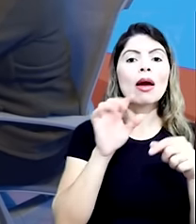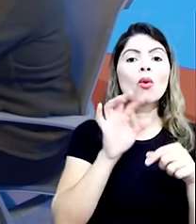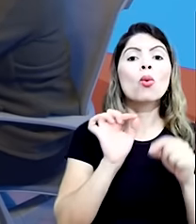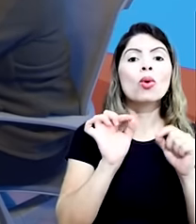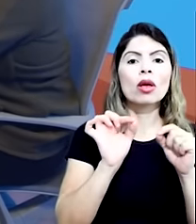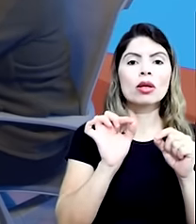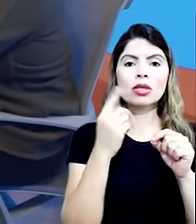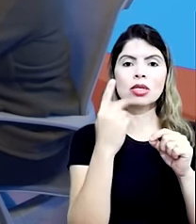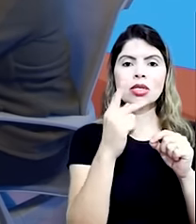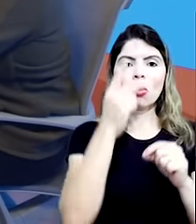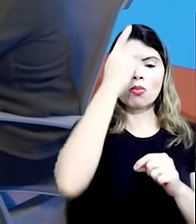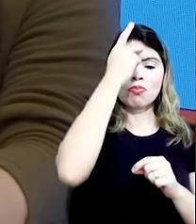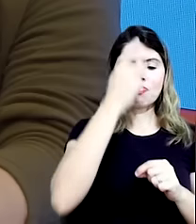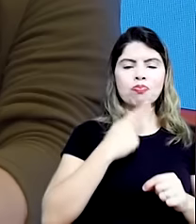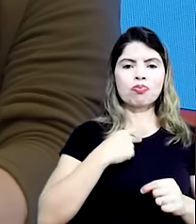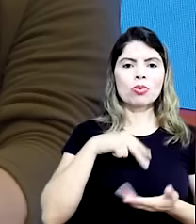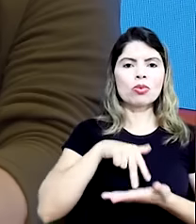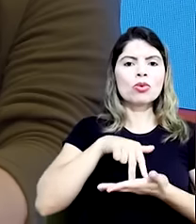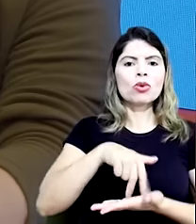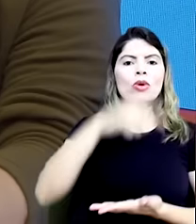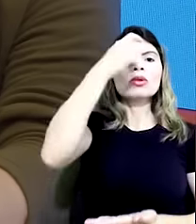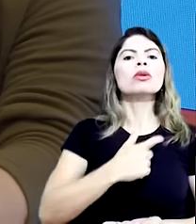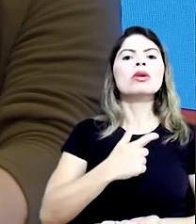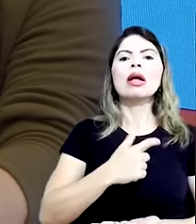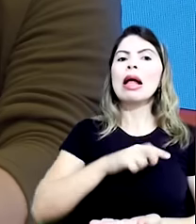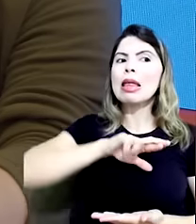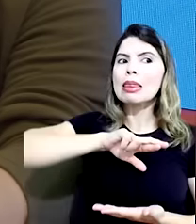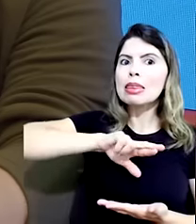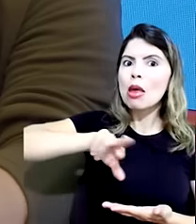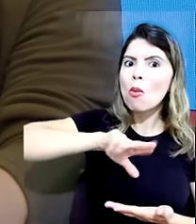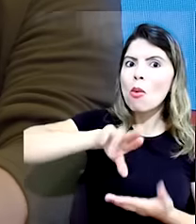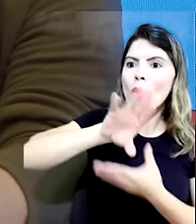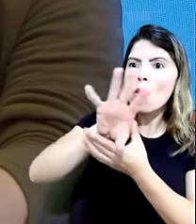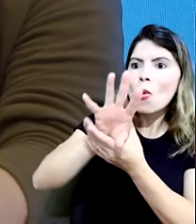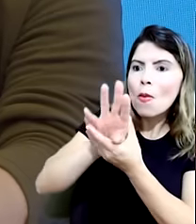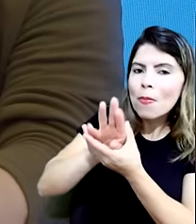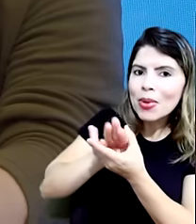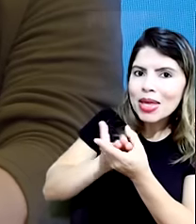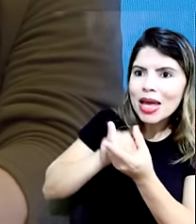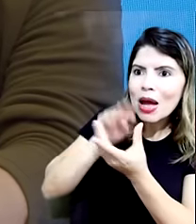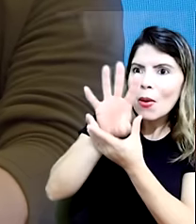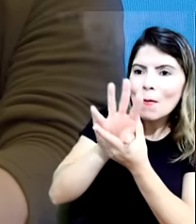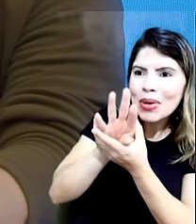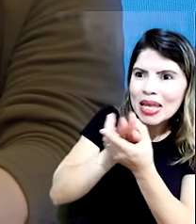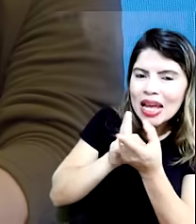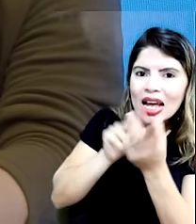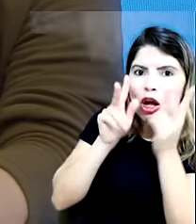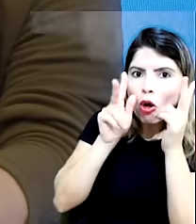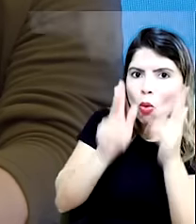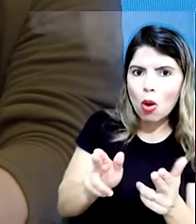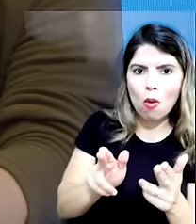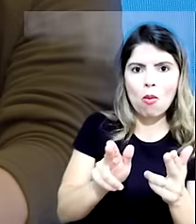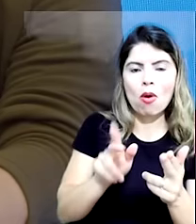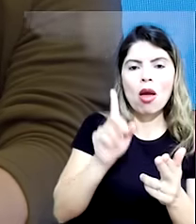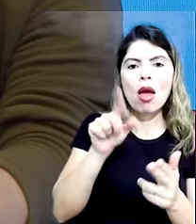porque as pessoas eu falo assim é legal a gente não é imitar não é copiar Mas a gente pode se inspirar só que a gente também tem que tomar cuidado que nessa hora de